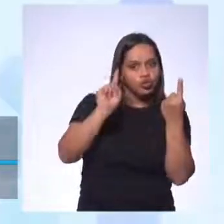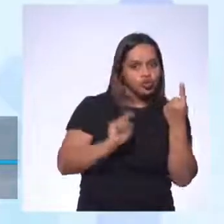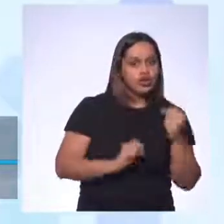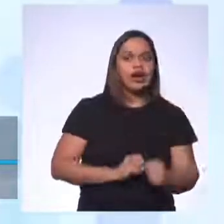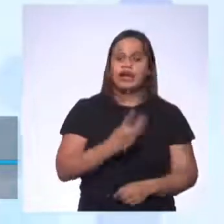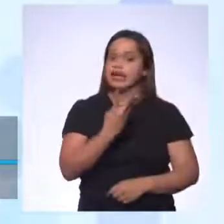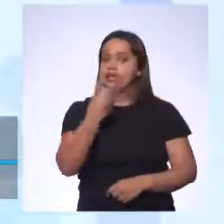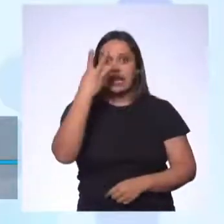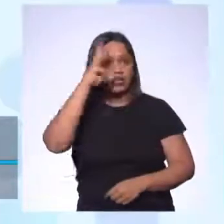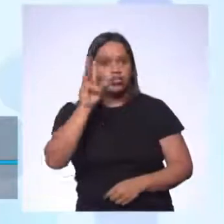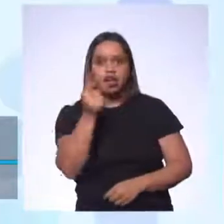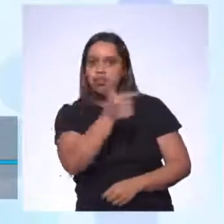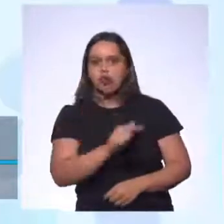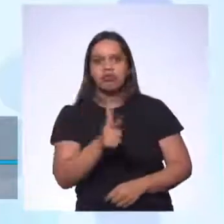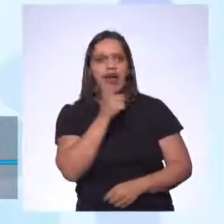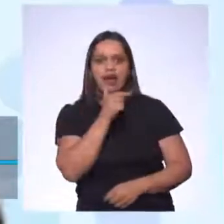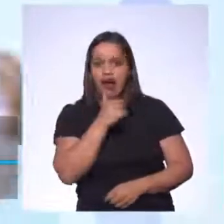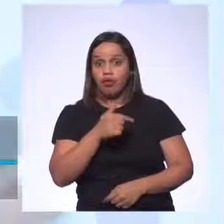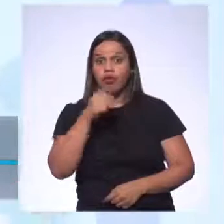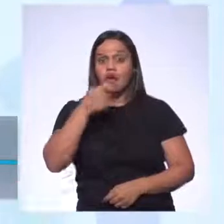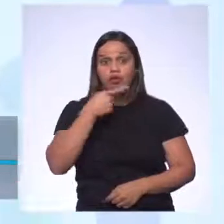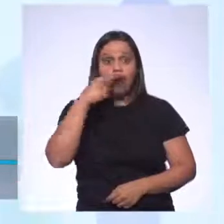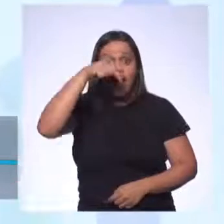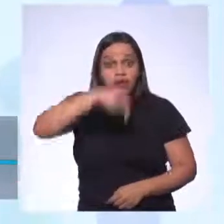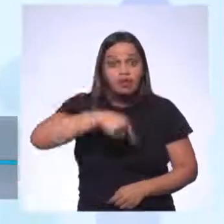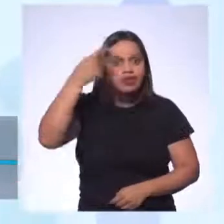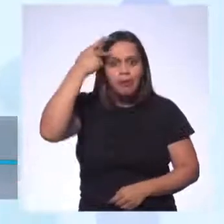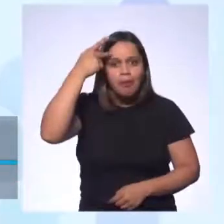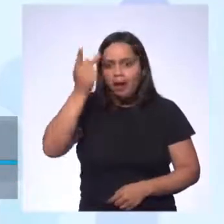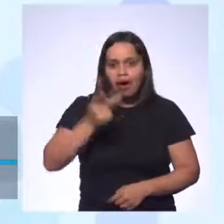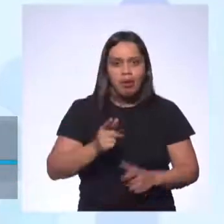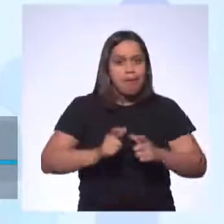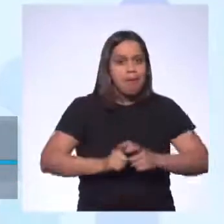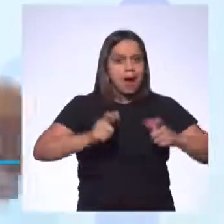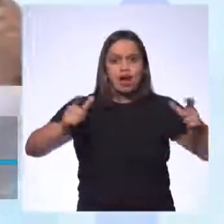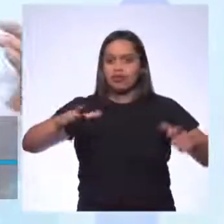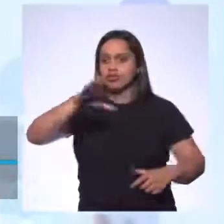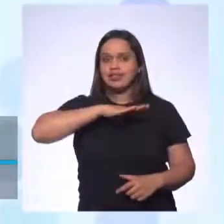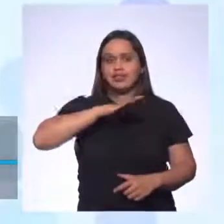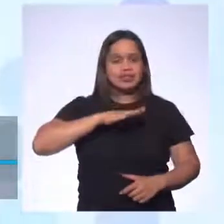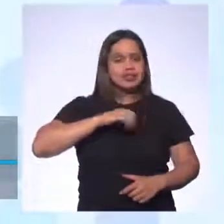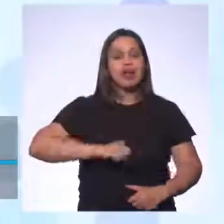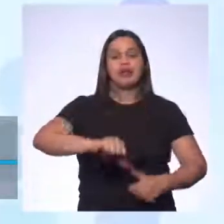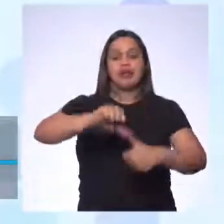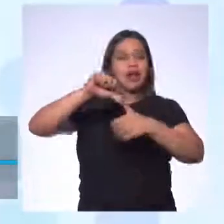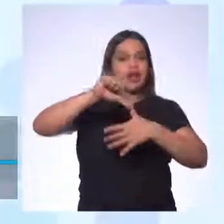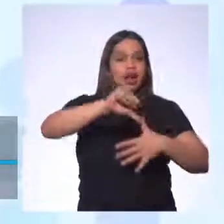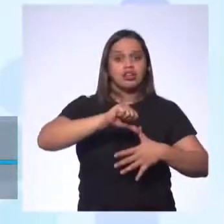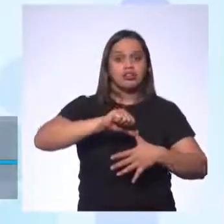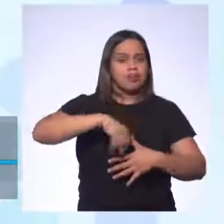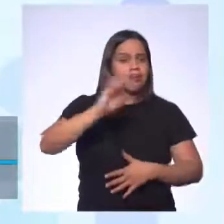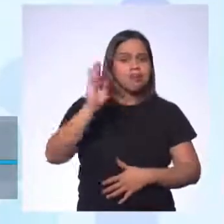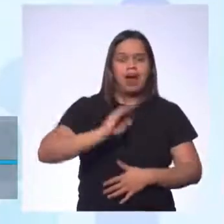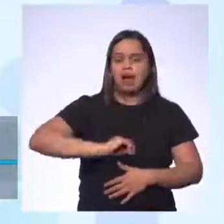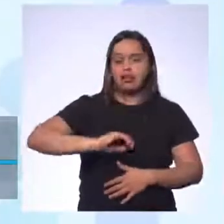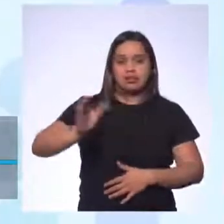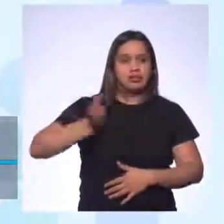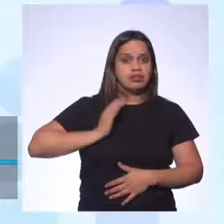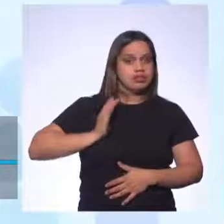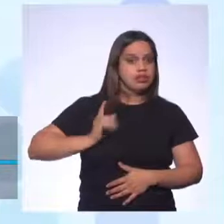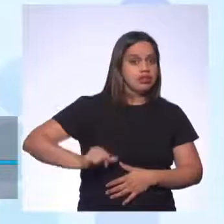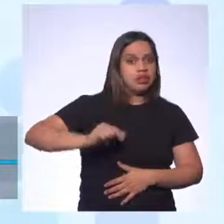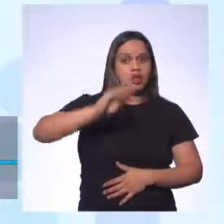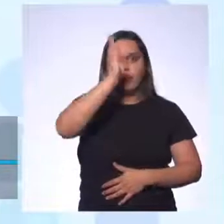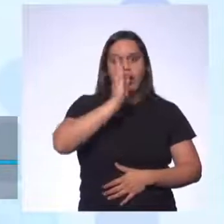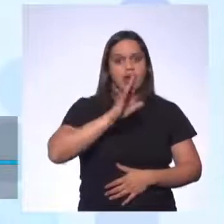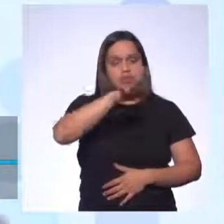aqui da maior, né, metrópole aí da América Latina e tal, mais rica do Brasil, a gente encontra. Com certeza não é